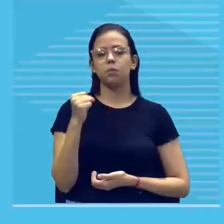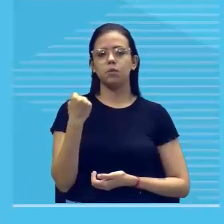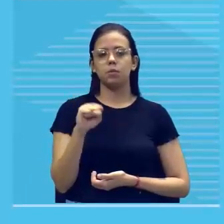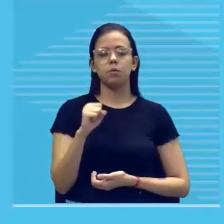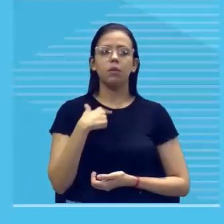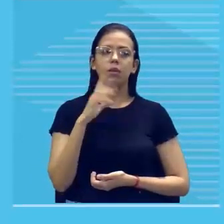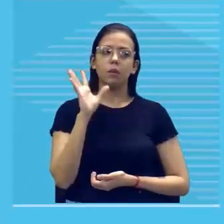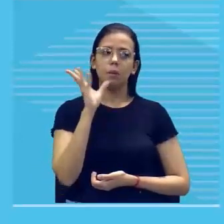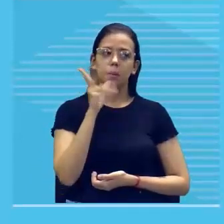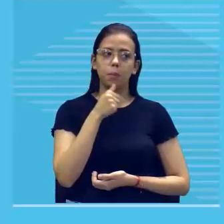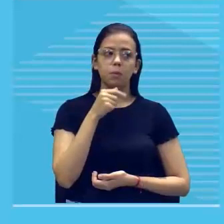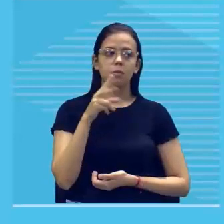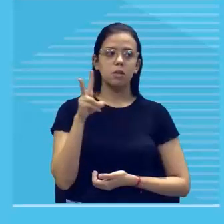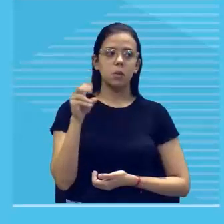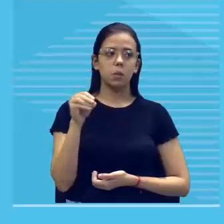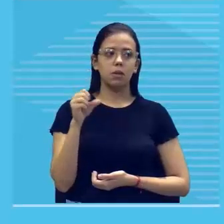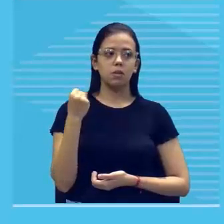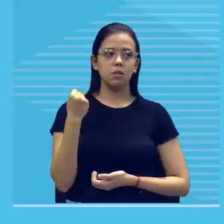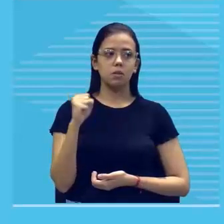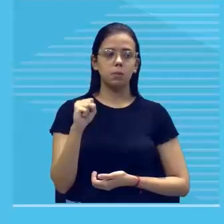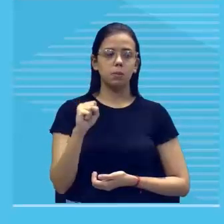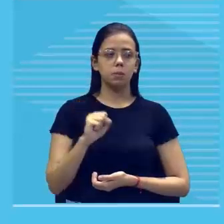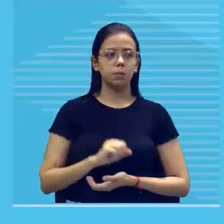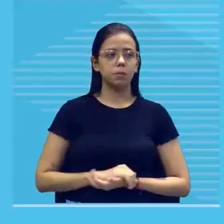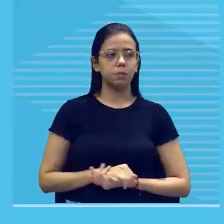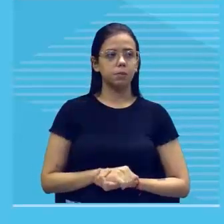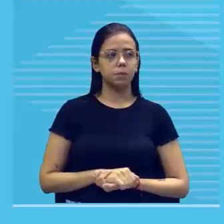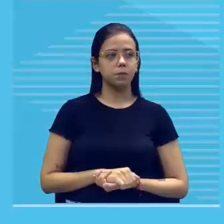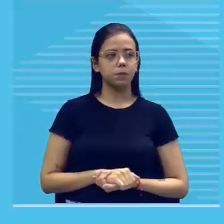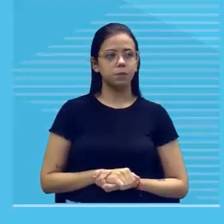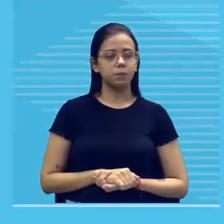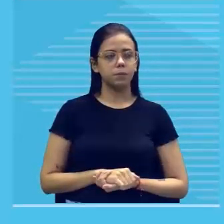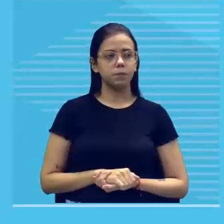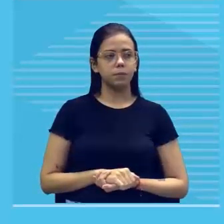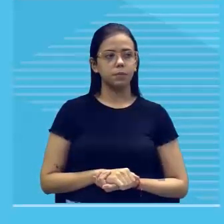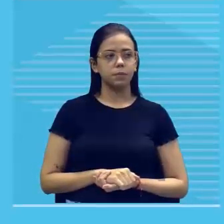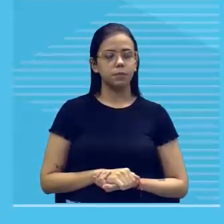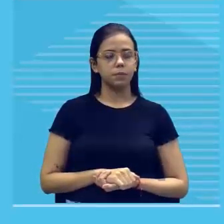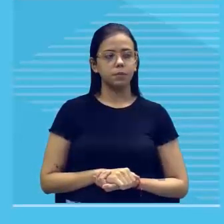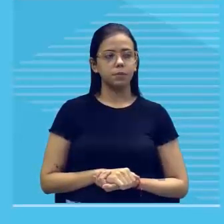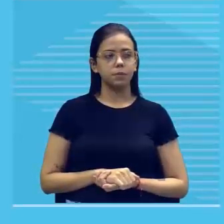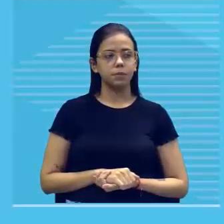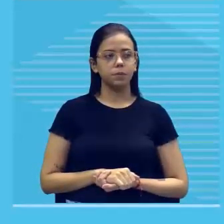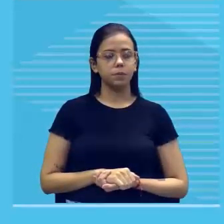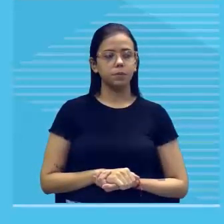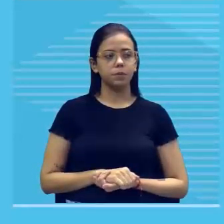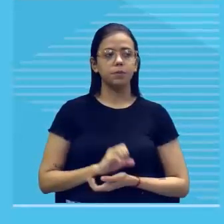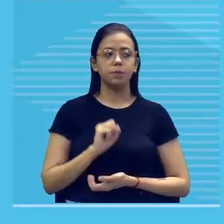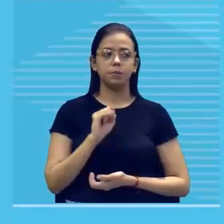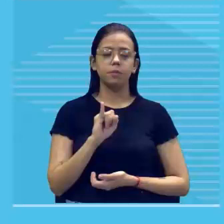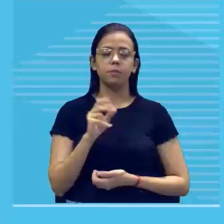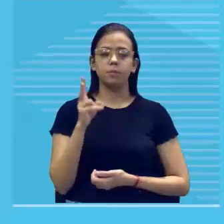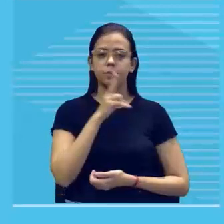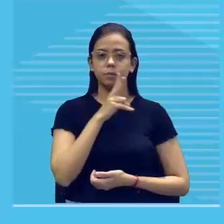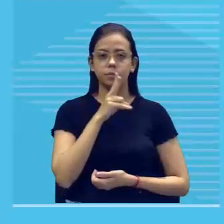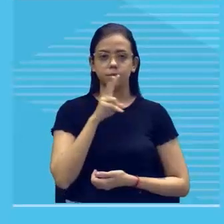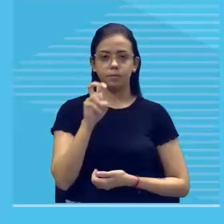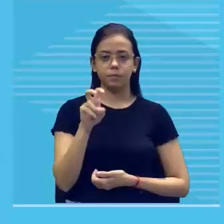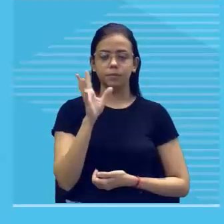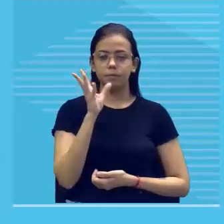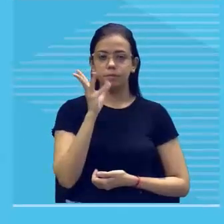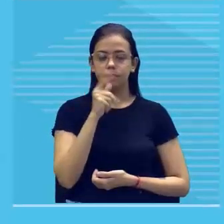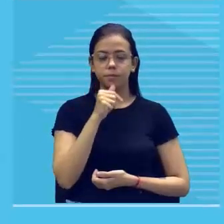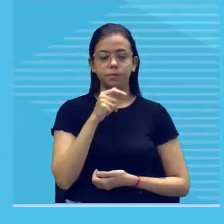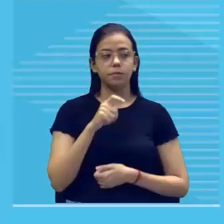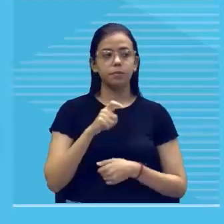segundos né Beleza show de bola já se eu for com a velocidade de 5 e olha o tempo que eu vou demorar olha